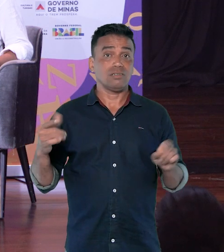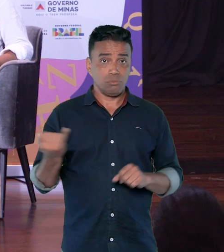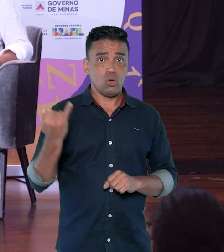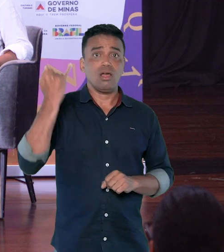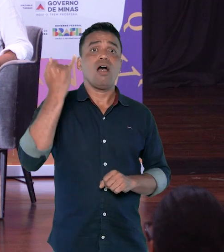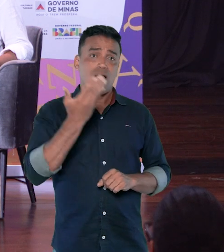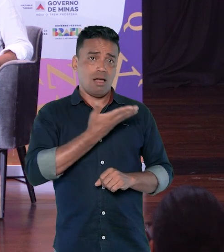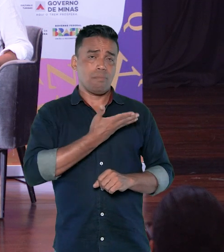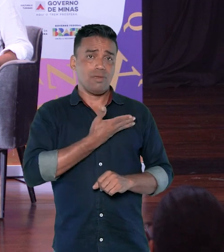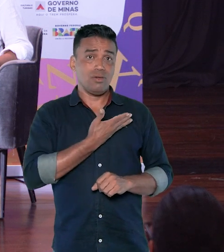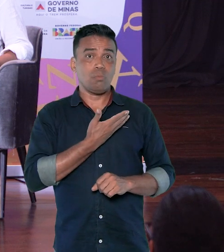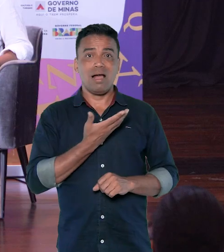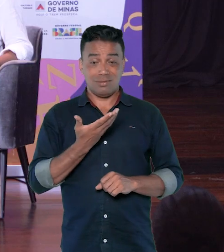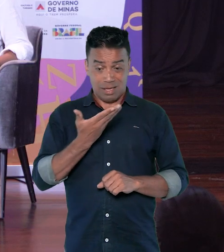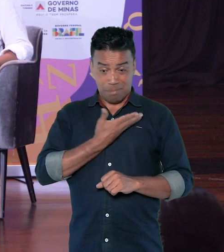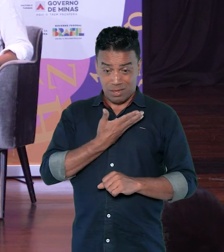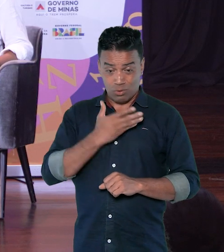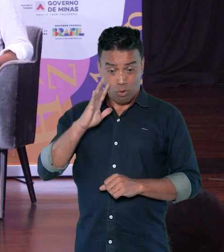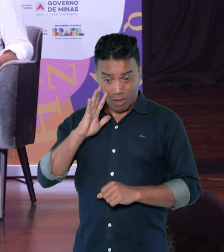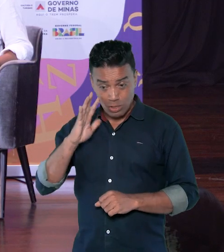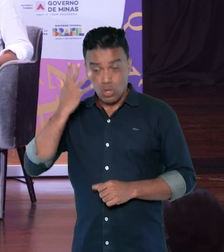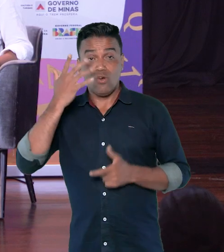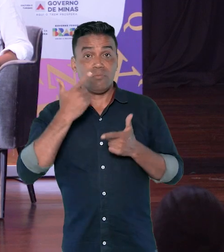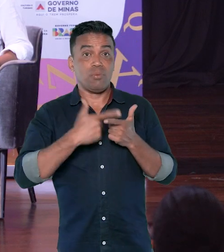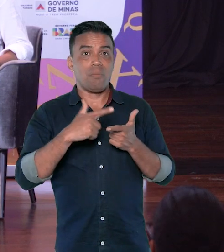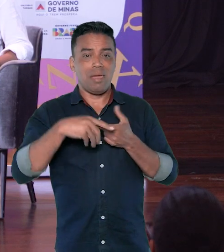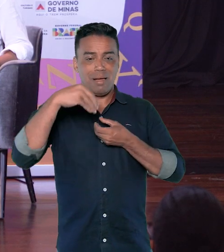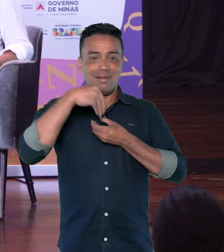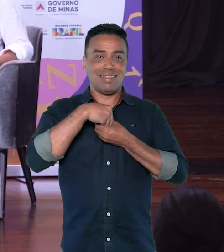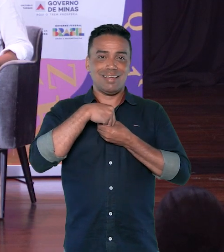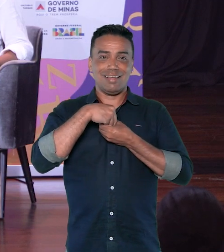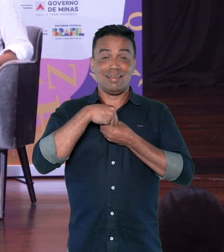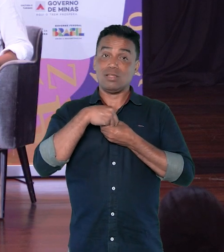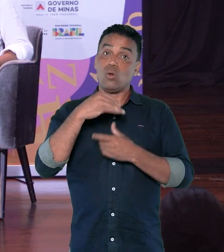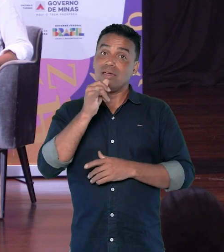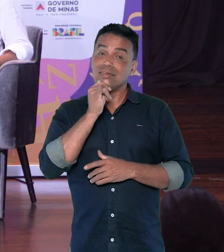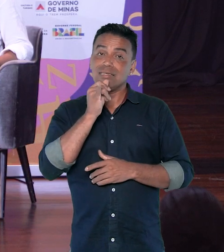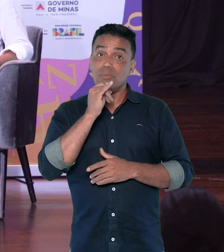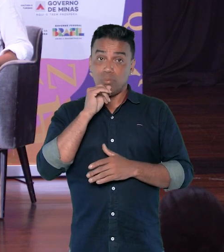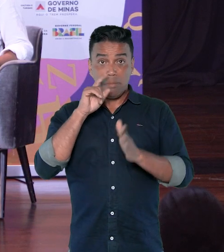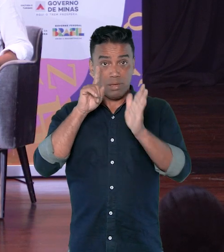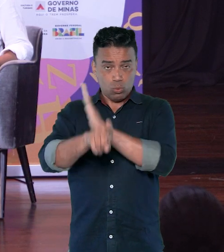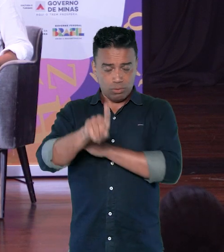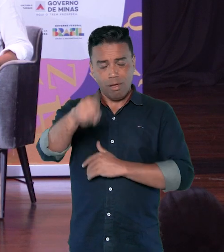importantes, mas eles não resolvem coisas interiores, né? Por exemplo, a minha pergunta é, e na hora lá